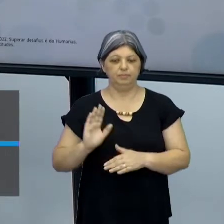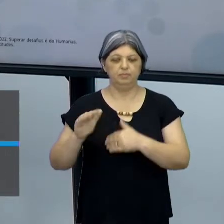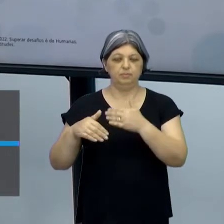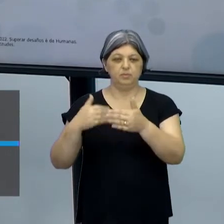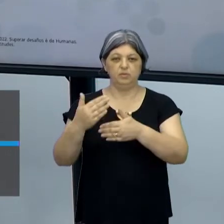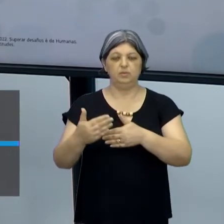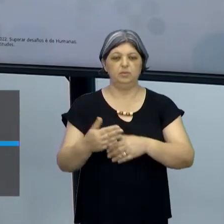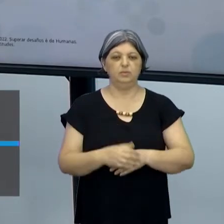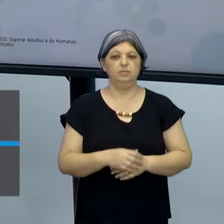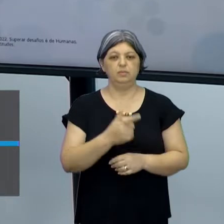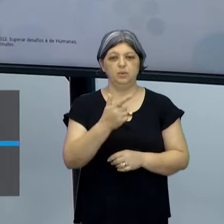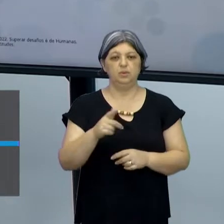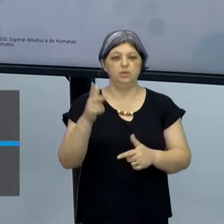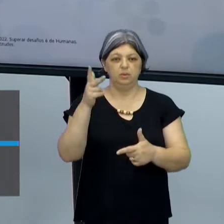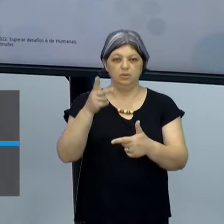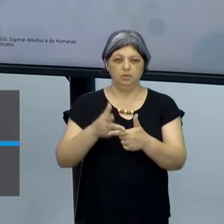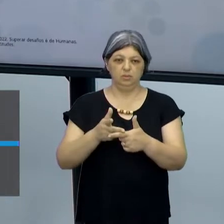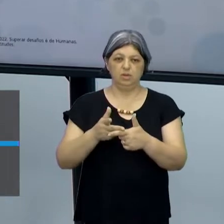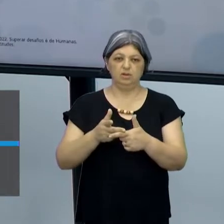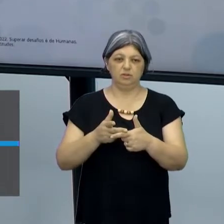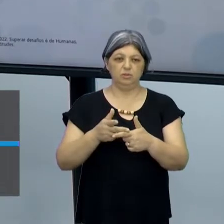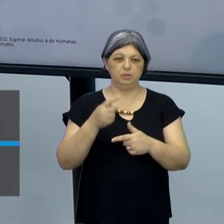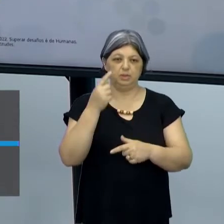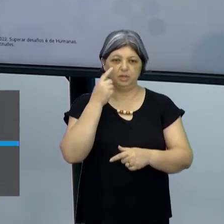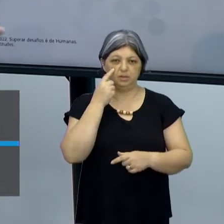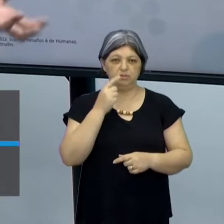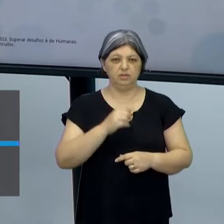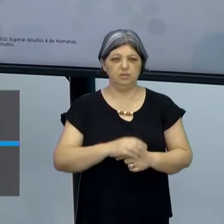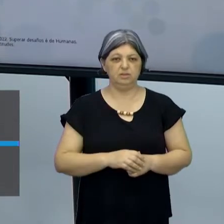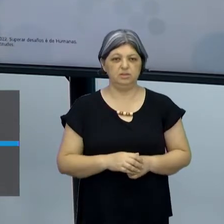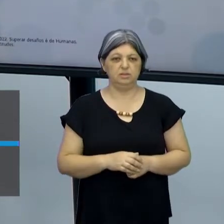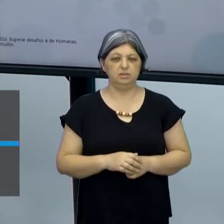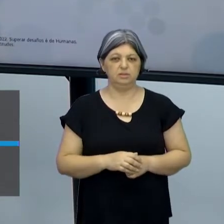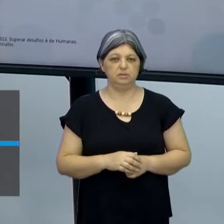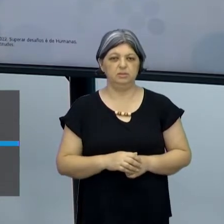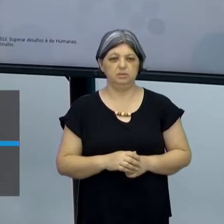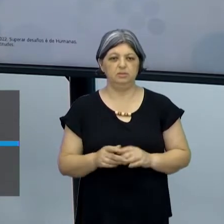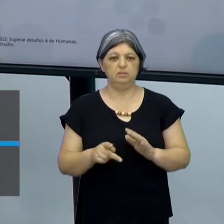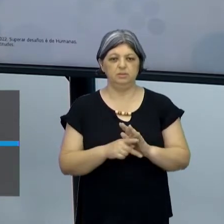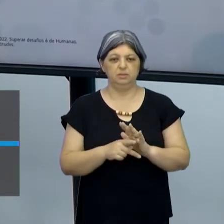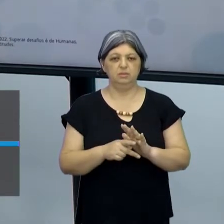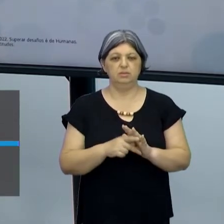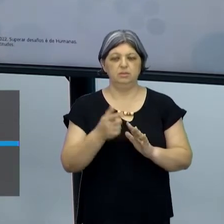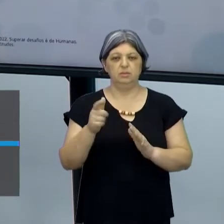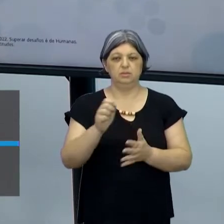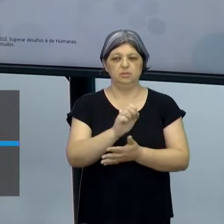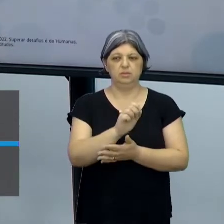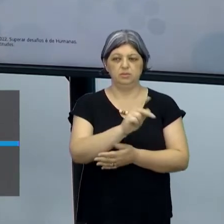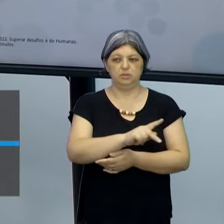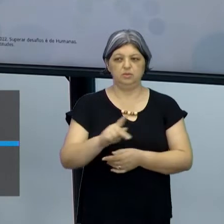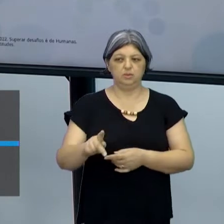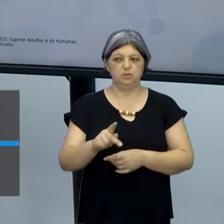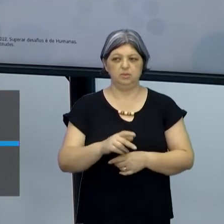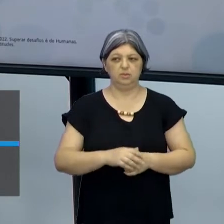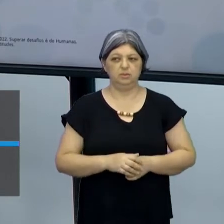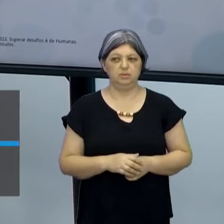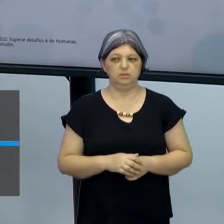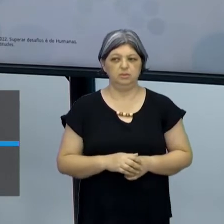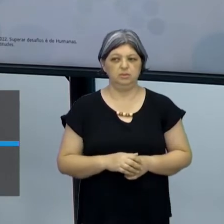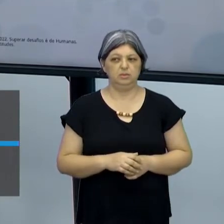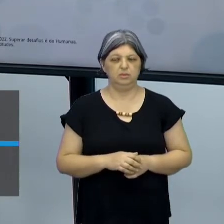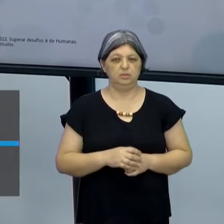aí outros vídeos, né, de aulas, por exemplo, minhas ou de outros professores, sempre que tem